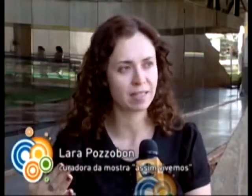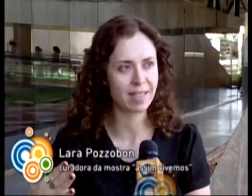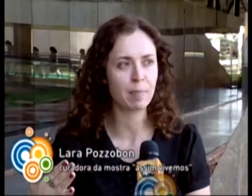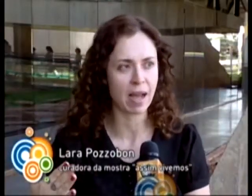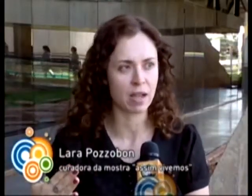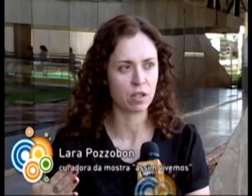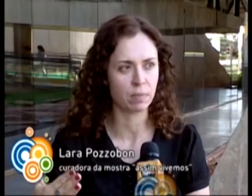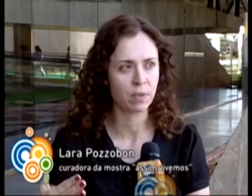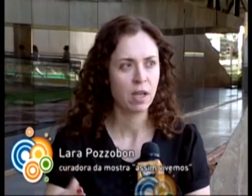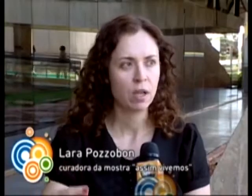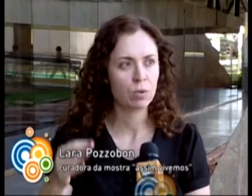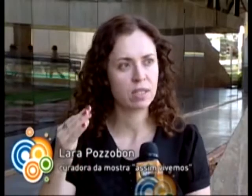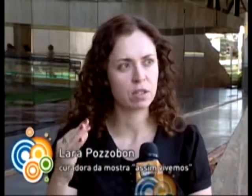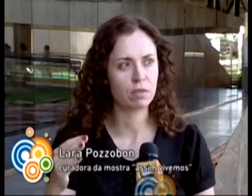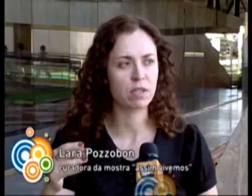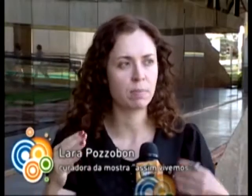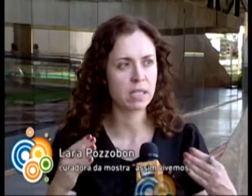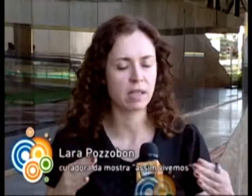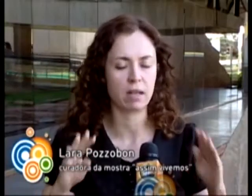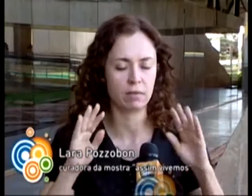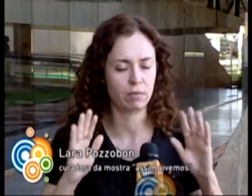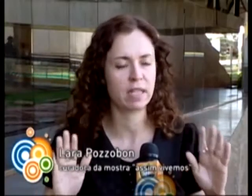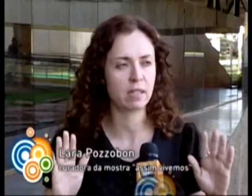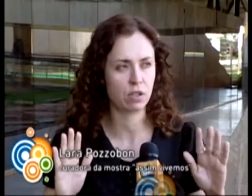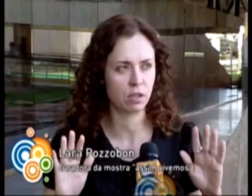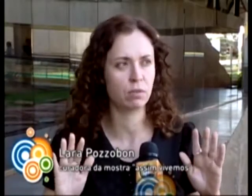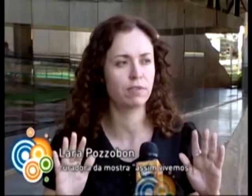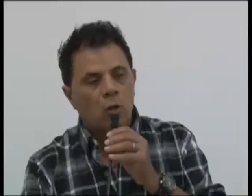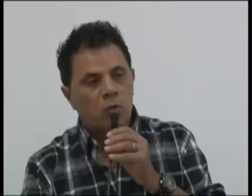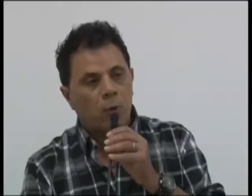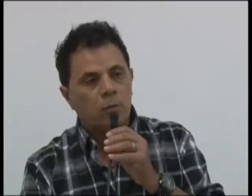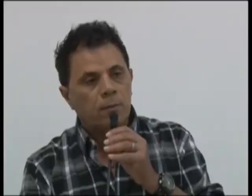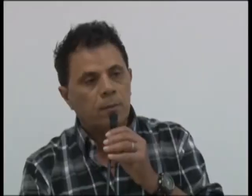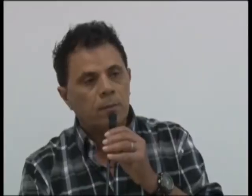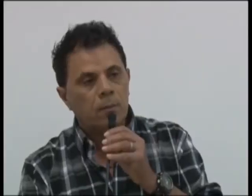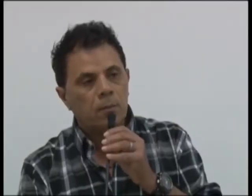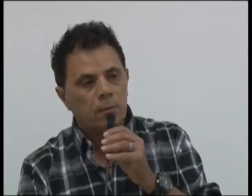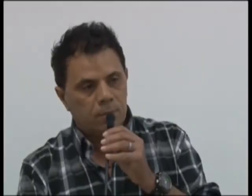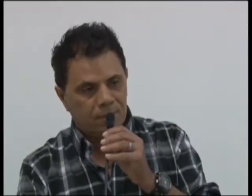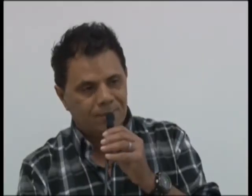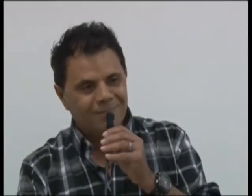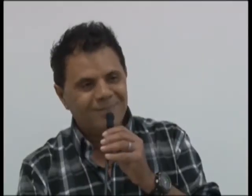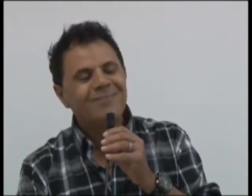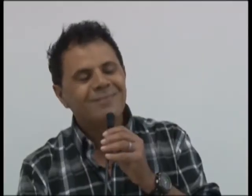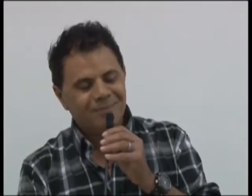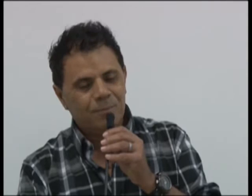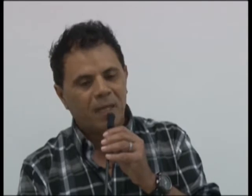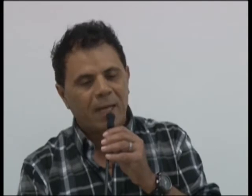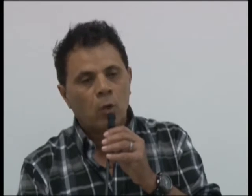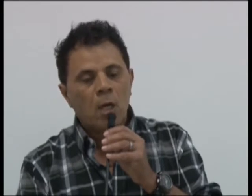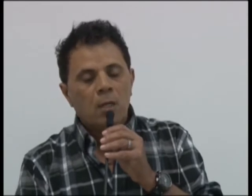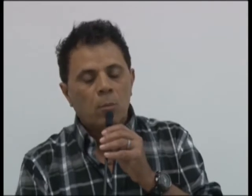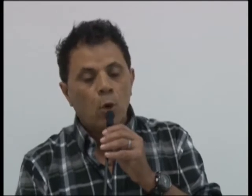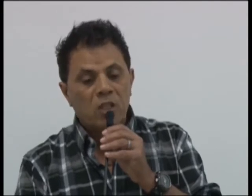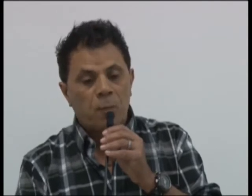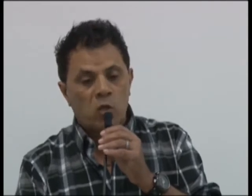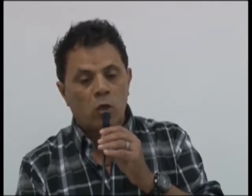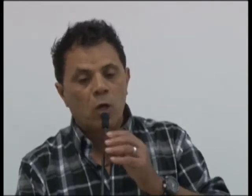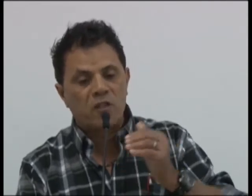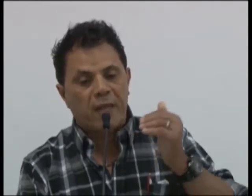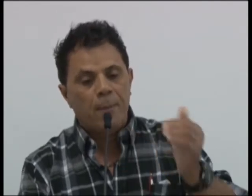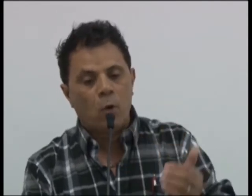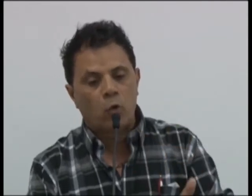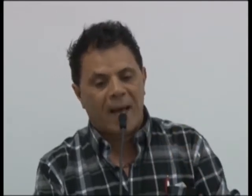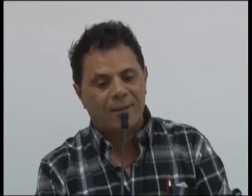não atrapalhar os trabalhos. Eu quero dizer para o senhor que muitas pessoas... Com a palavra o vereador Aloysio. Obrigado. Agora sim.